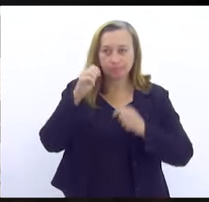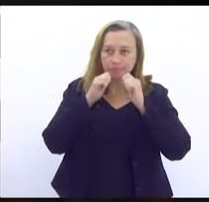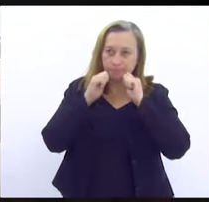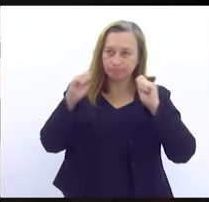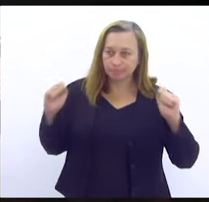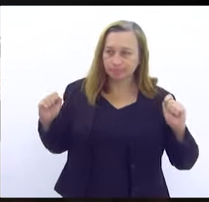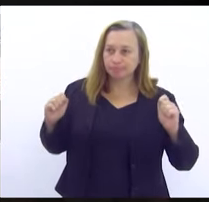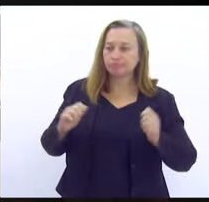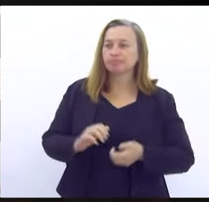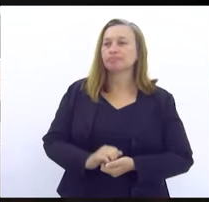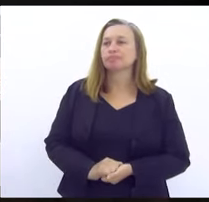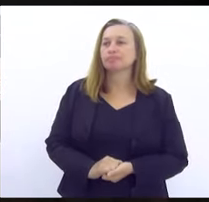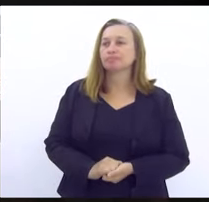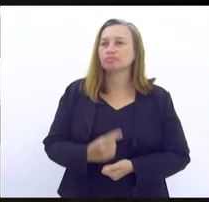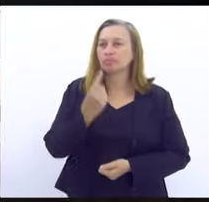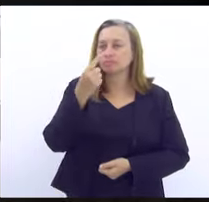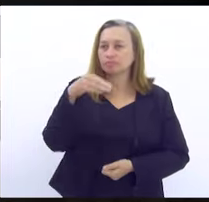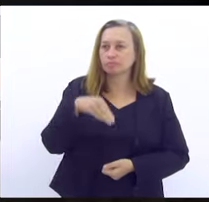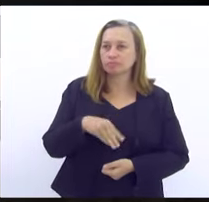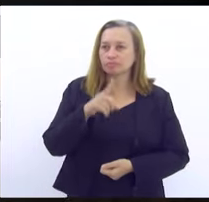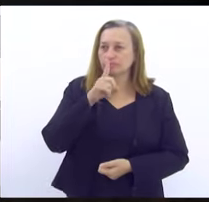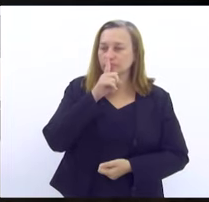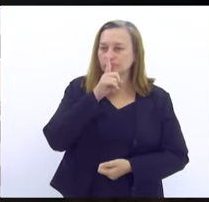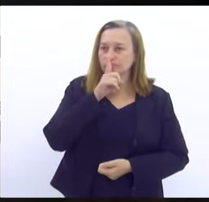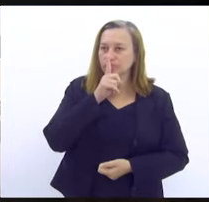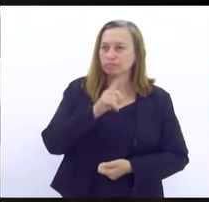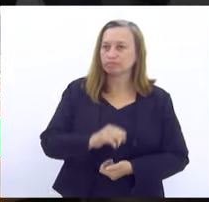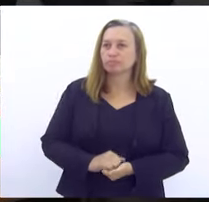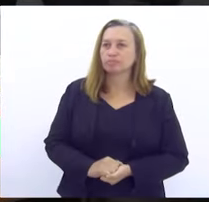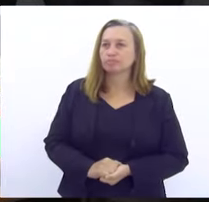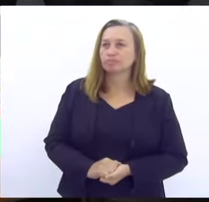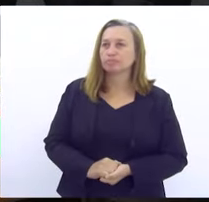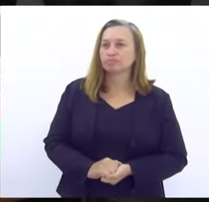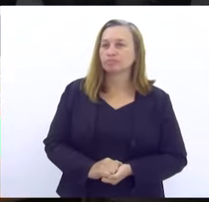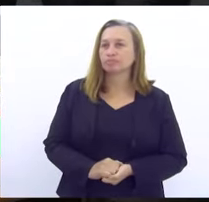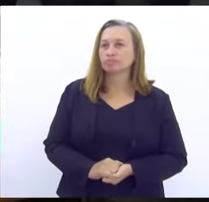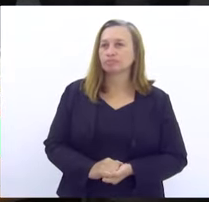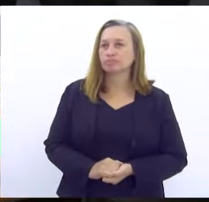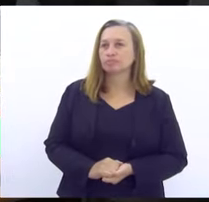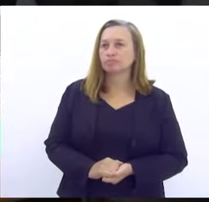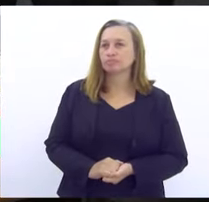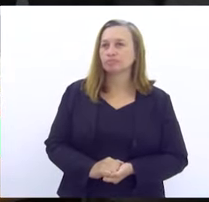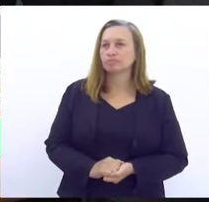assessores um minuto de silêncio.